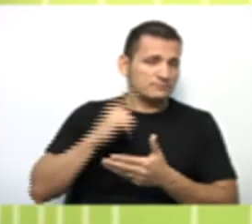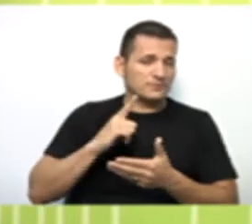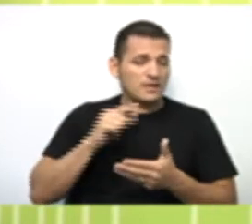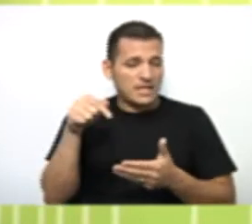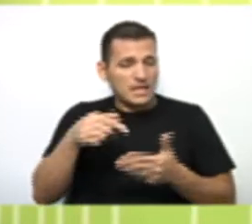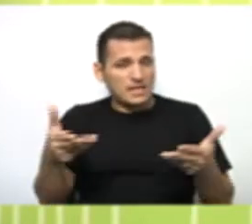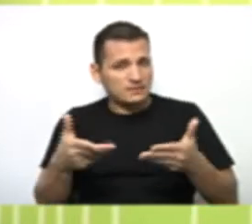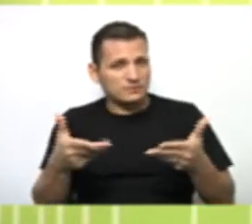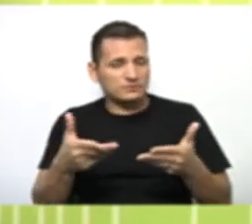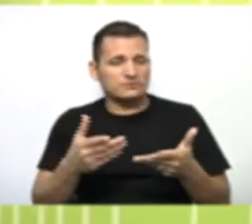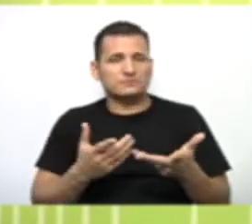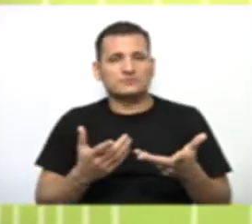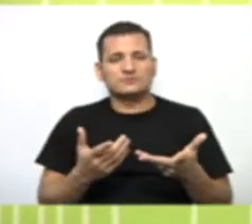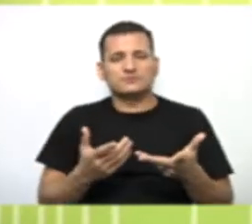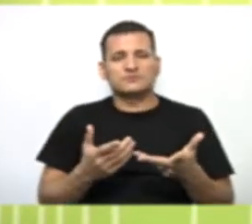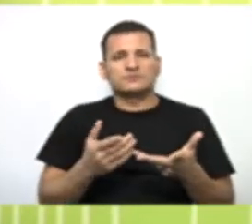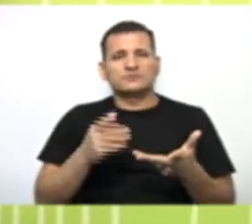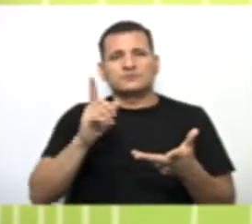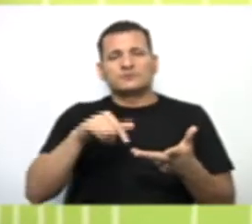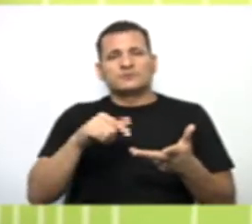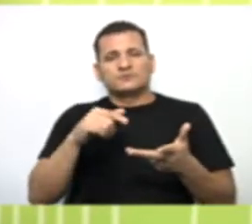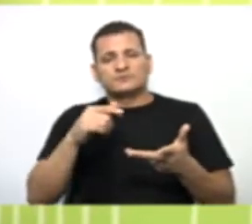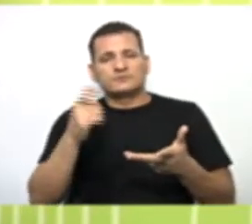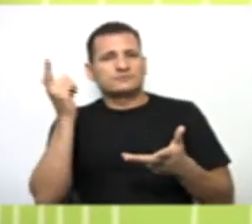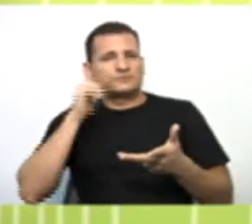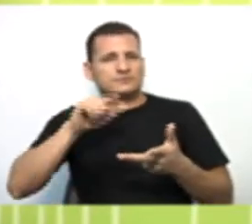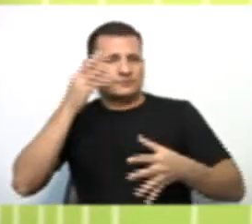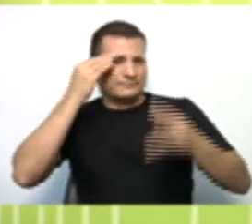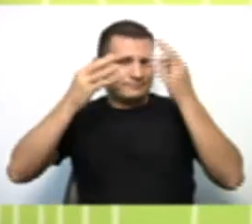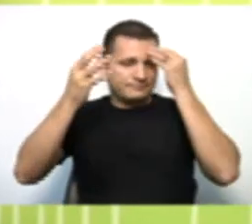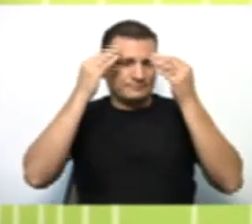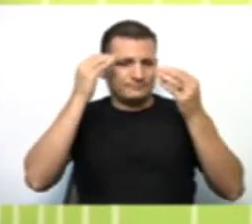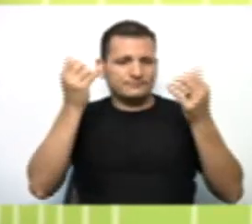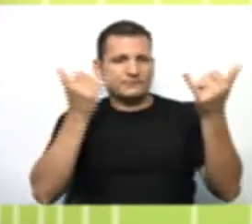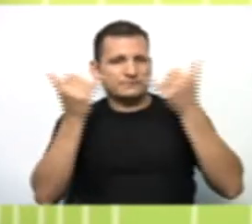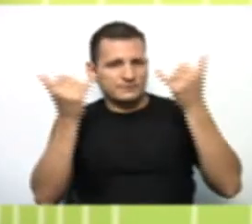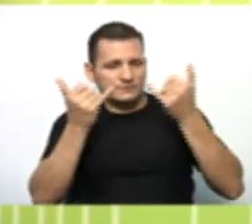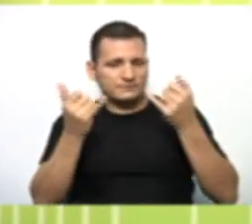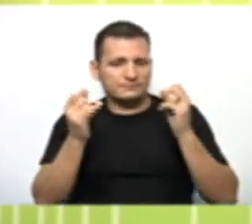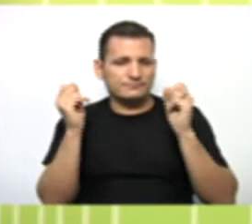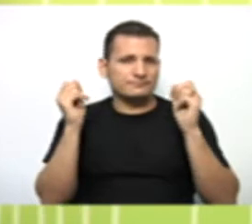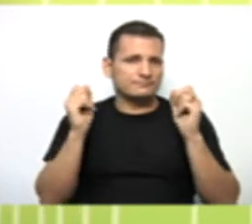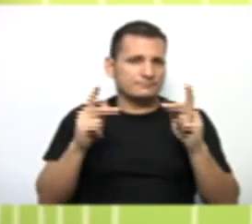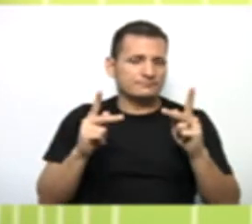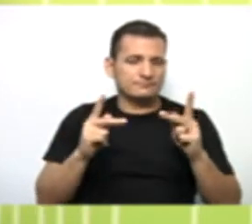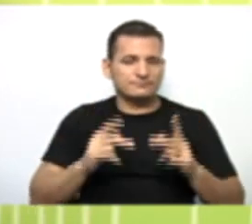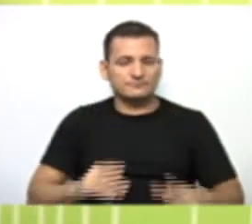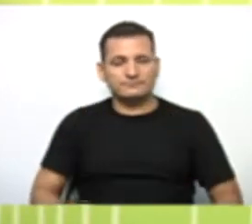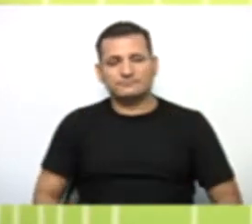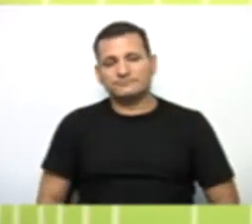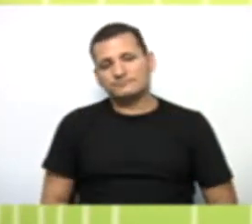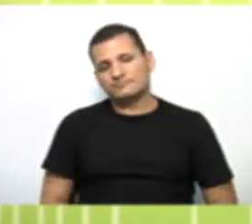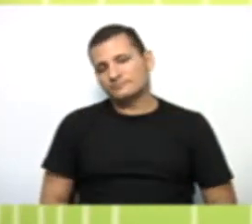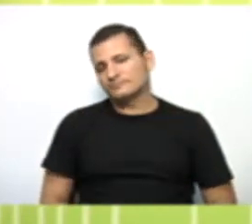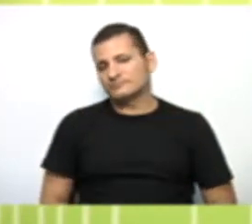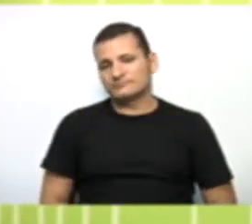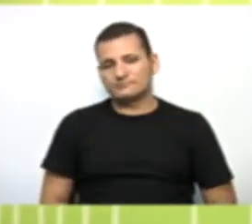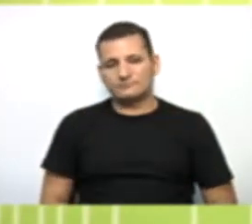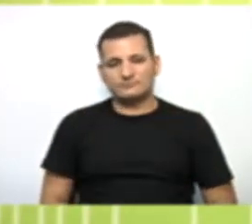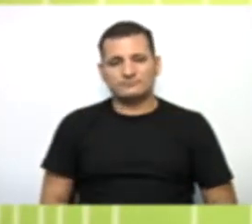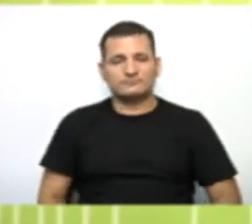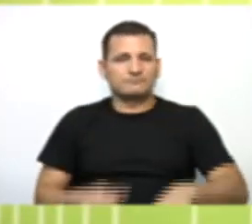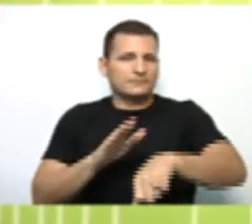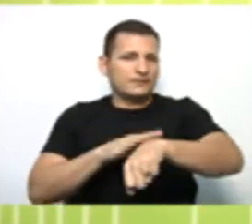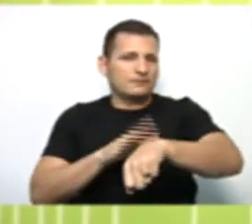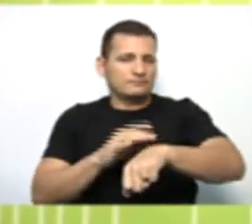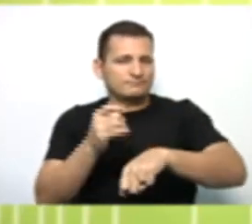nessa. Tudo é uma questão da gente conseguir assimilar as informações, tá certo? Gente, tá quase